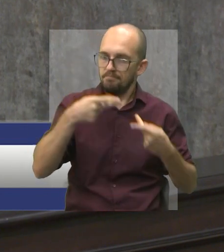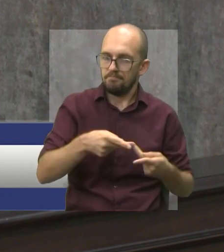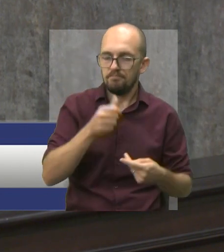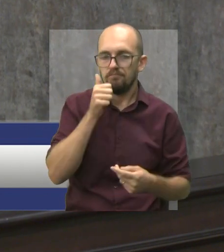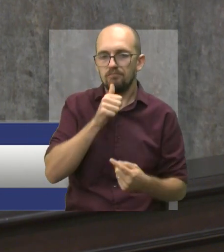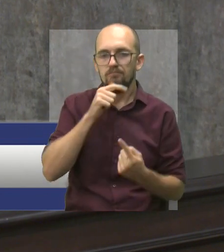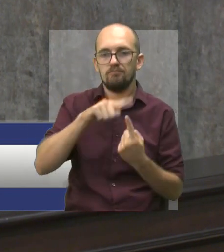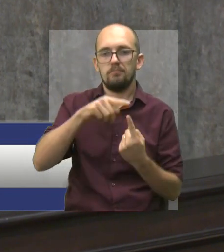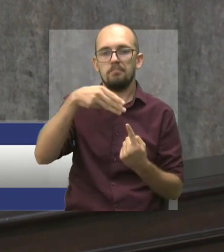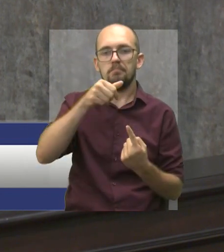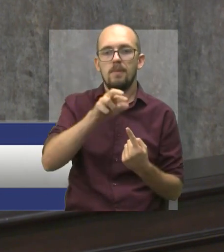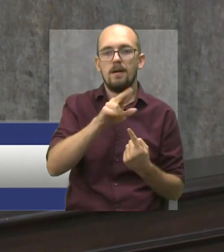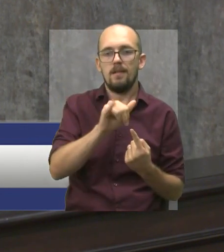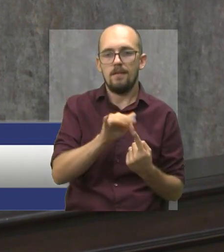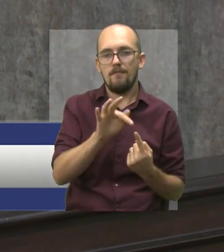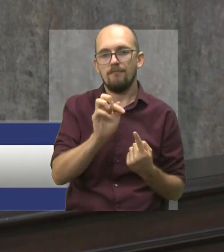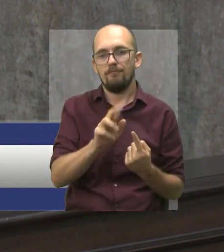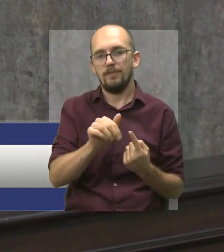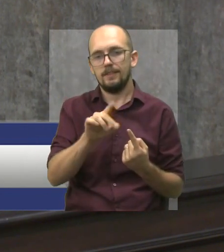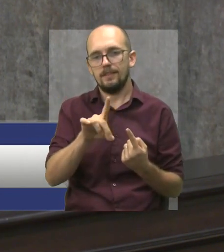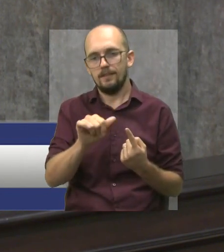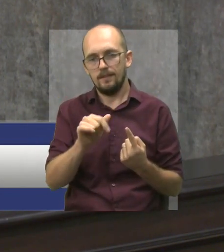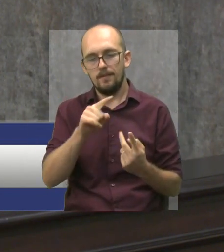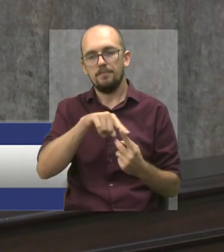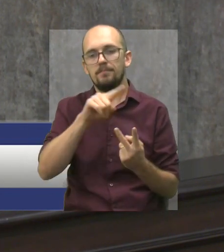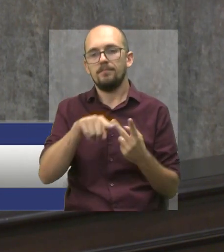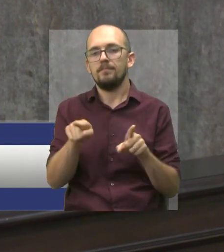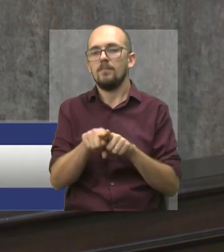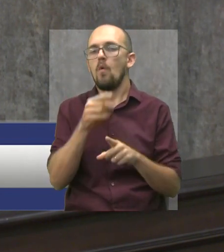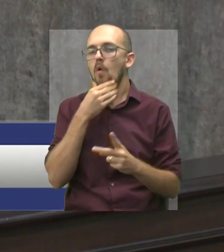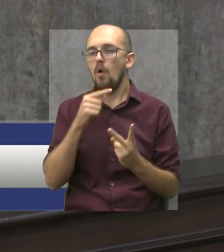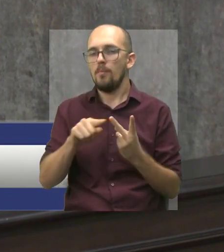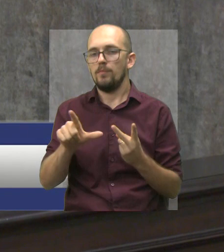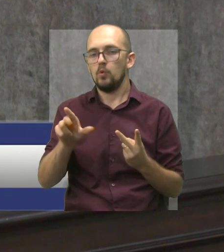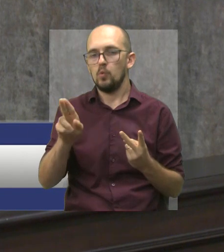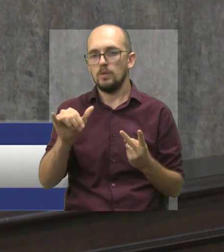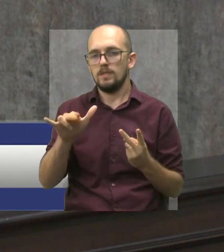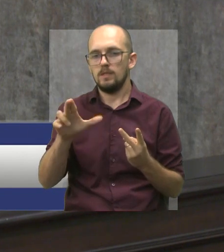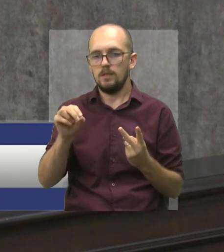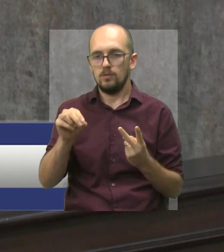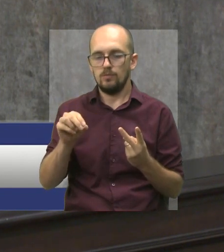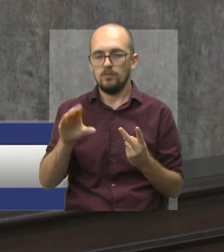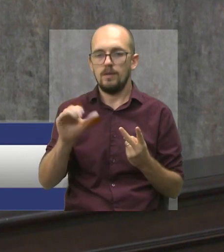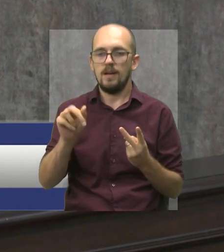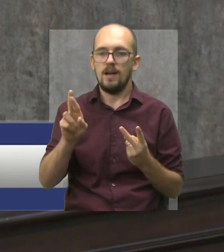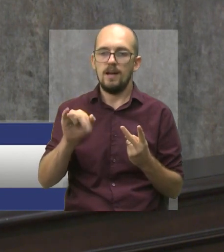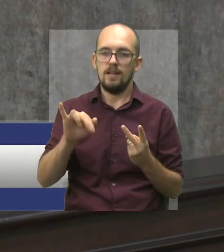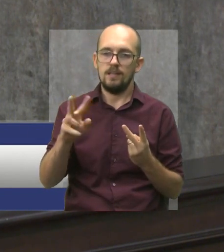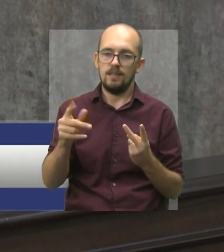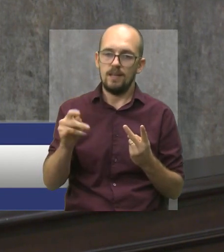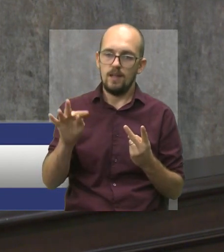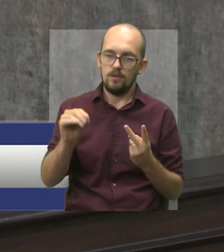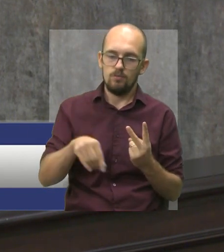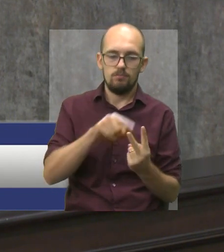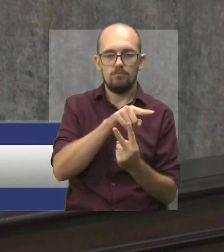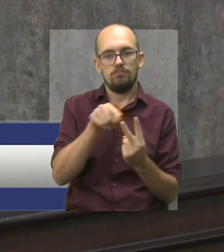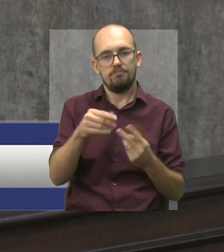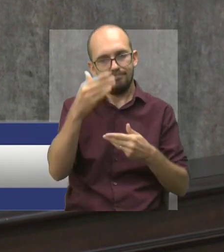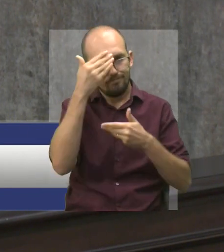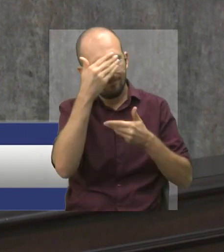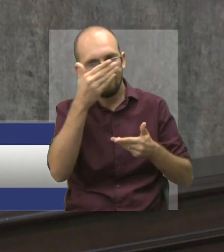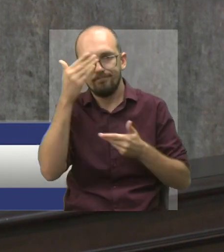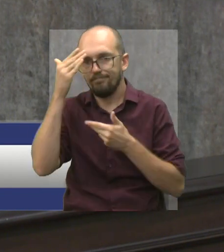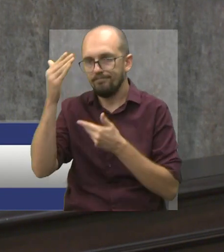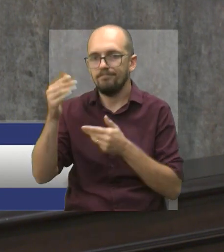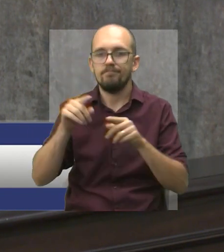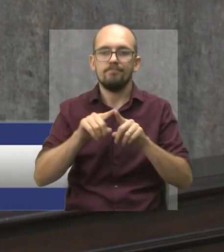Maria Fernanda Forte Mascaro e pelo doutor Luciano César Carinhato. Contudo, apresento a Vossa Excelência,